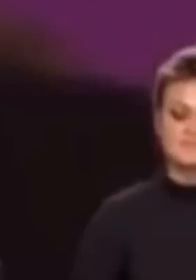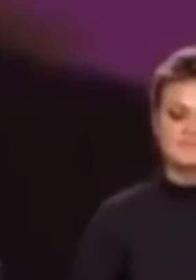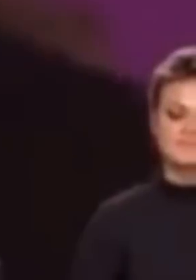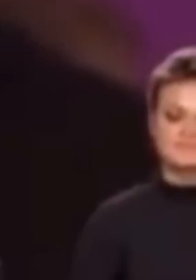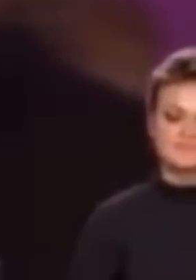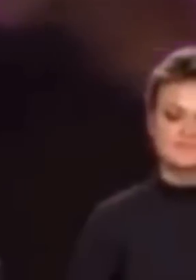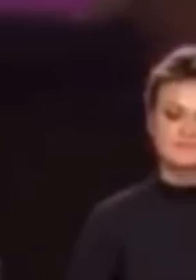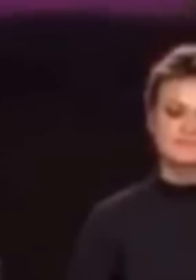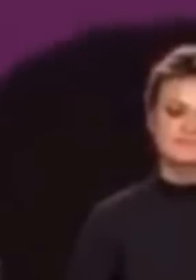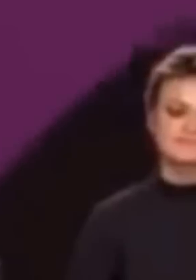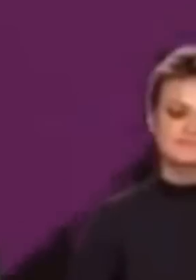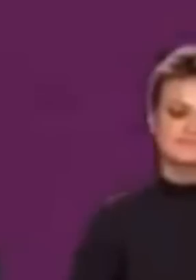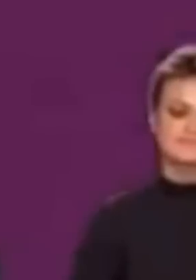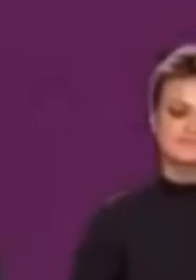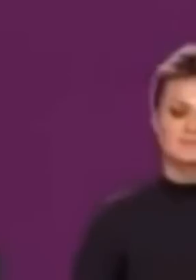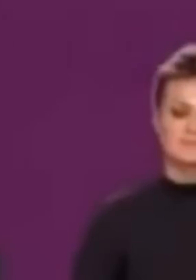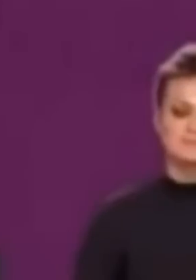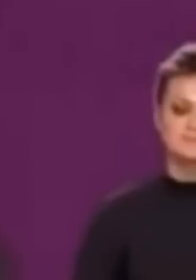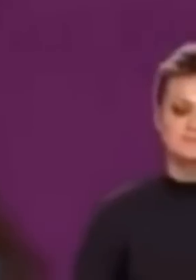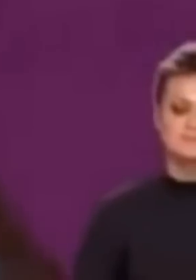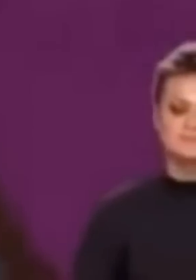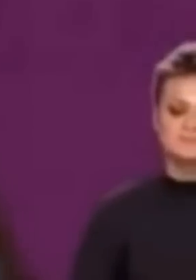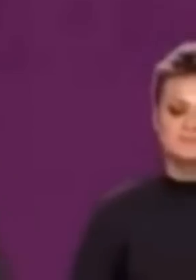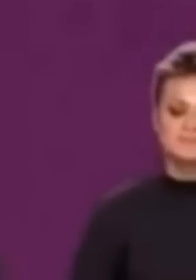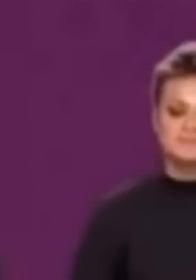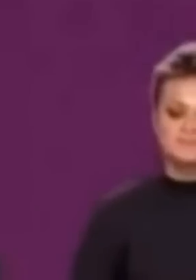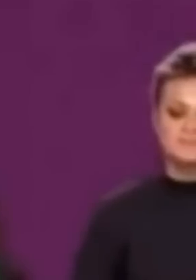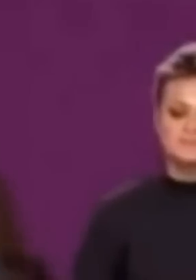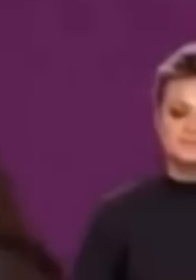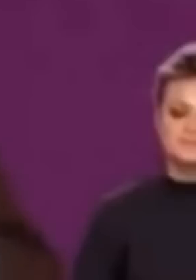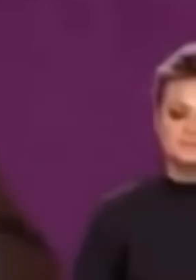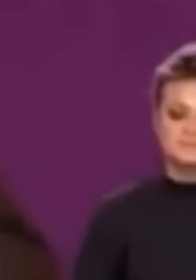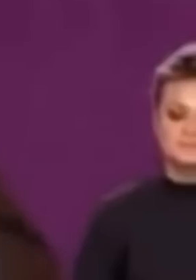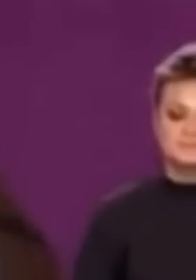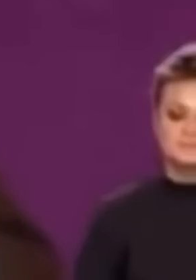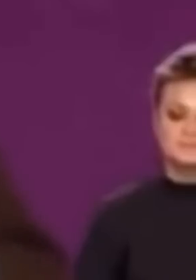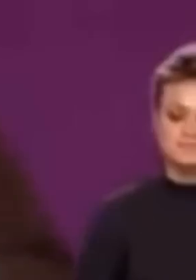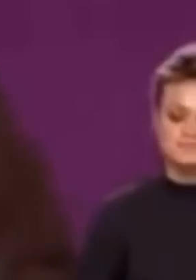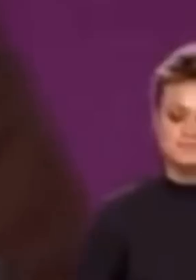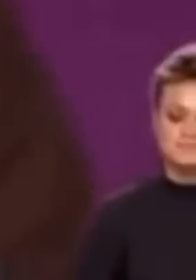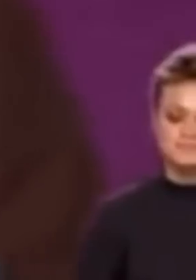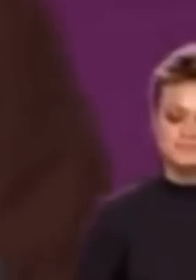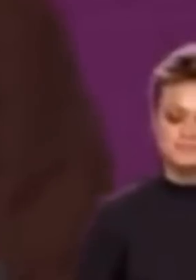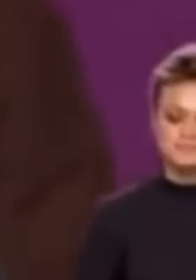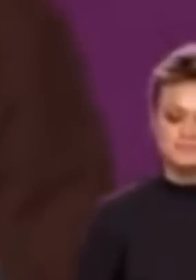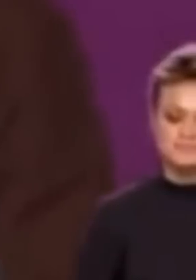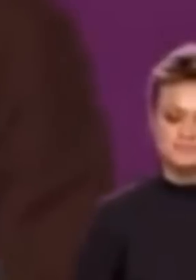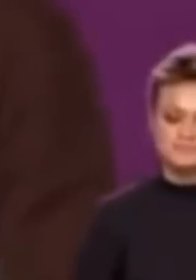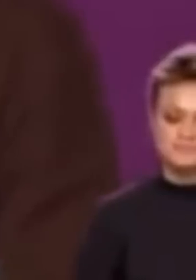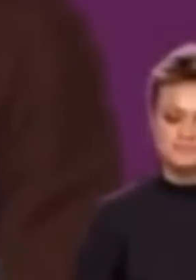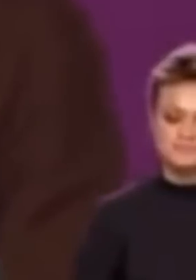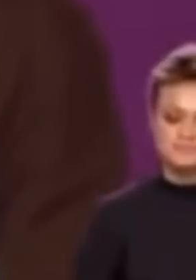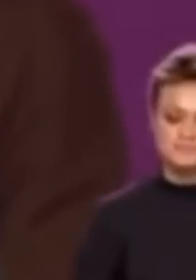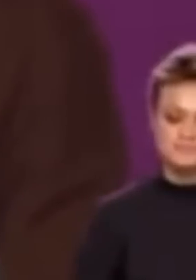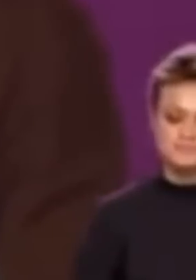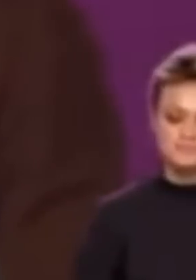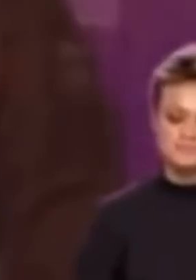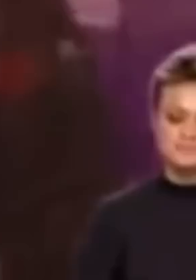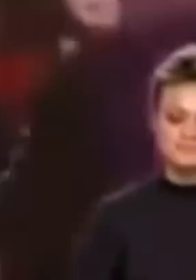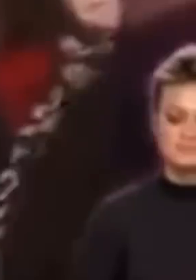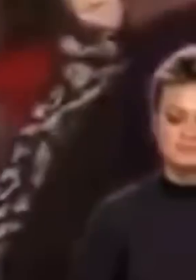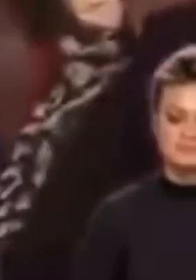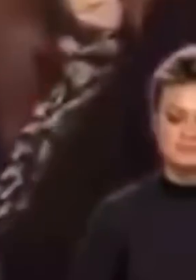é o que a galinha põe pra fora, né? Pela parte de trás, titica. Cocô de